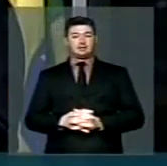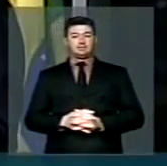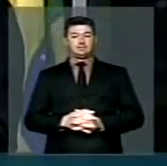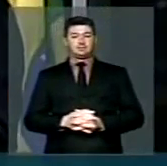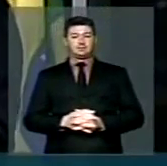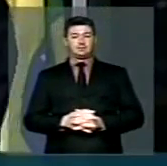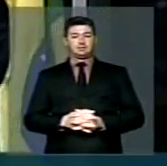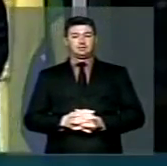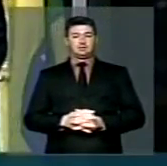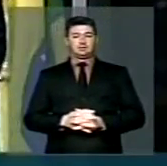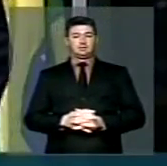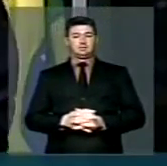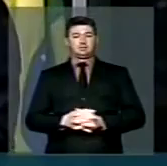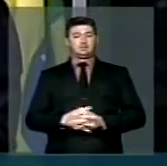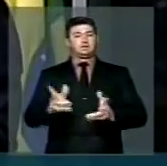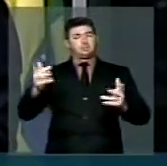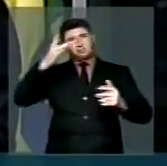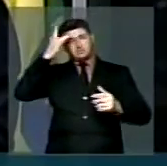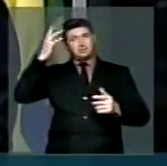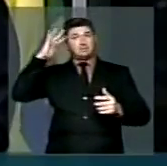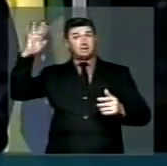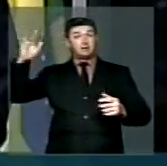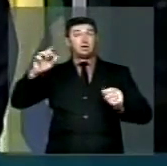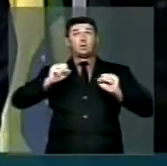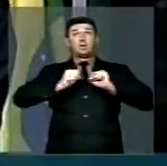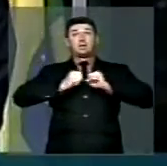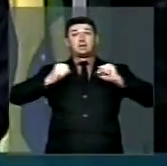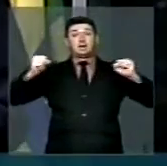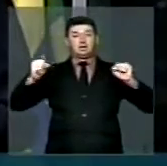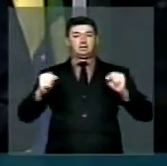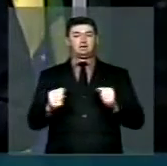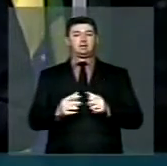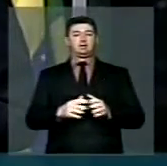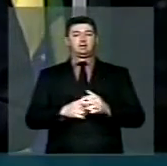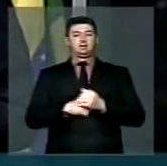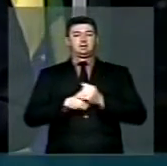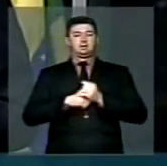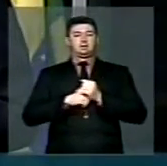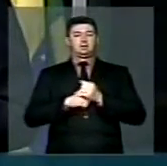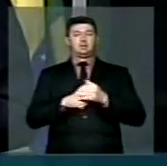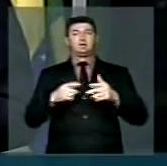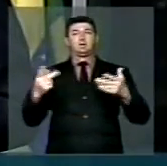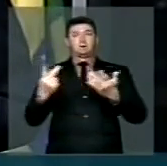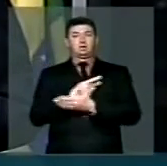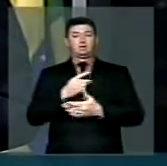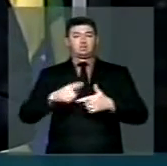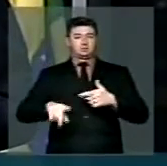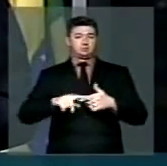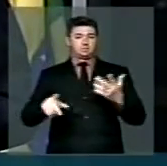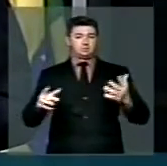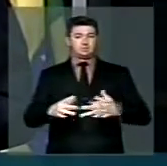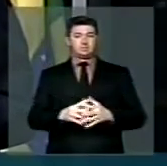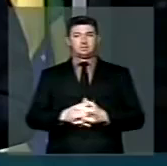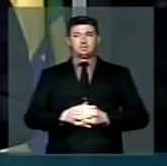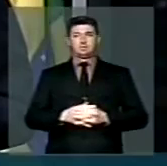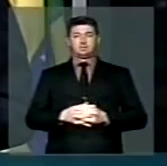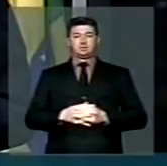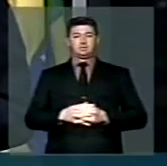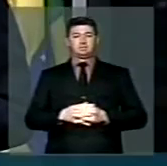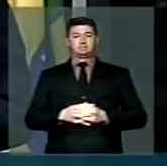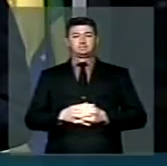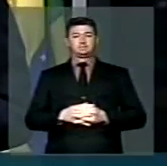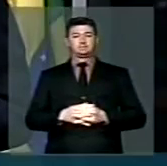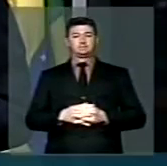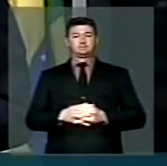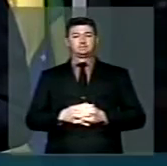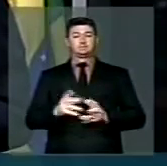tenha noção do tamanho do desastre ocorrido. A conclusão